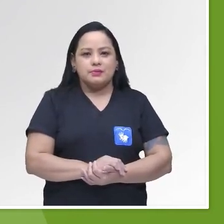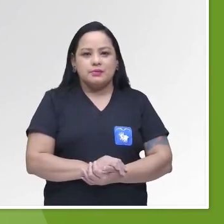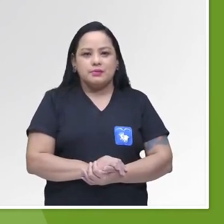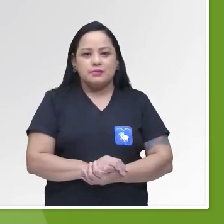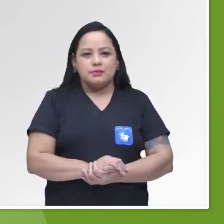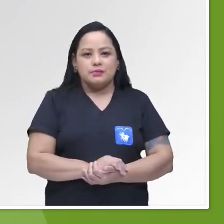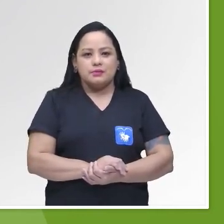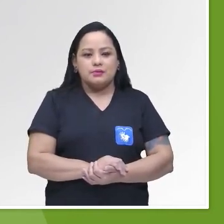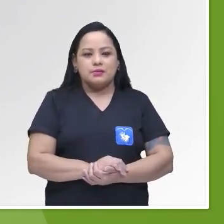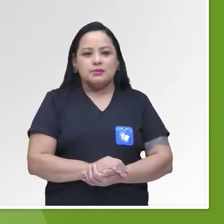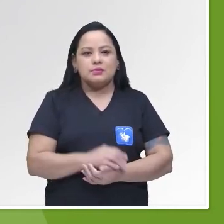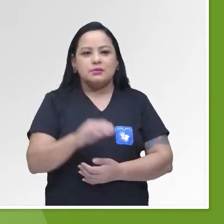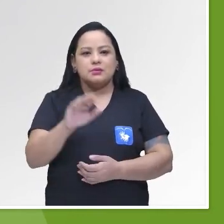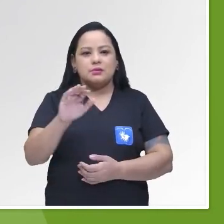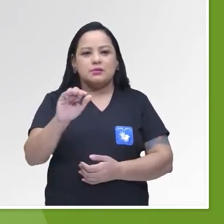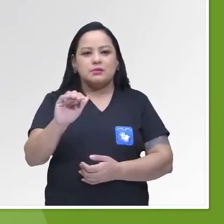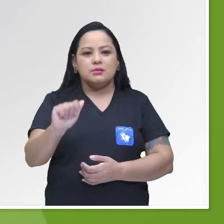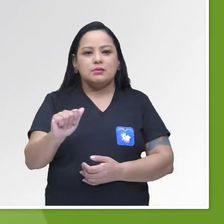o alumínio